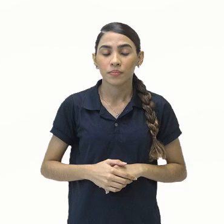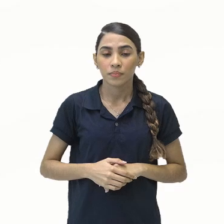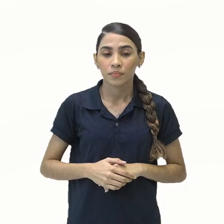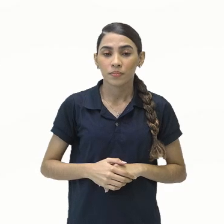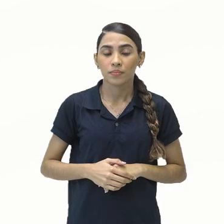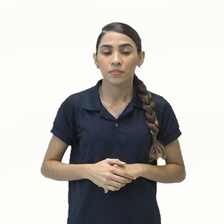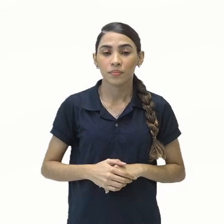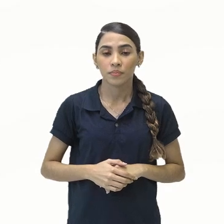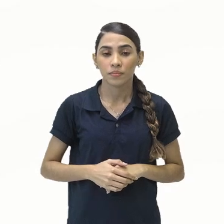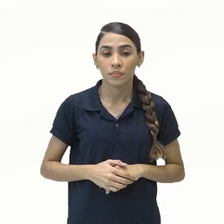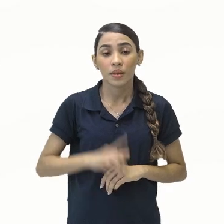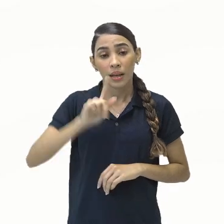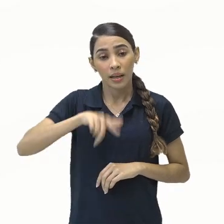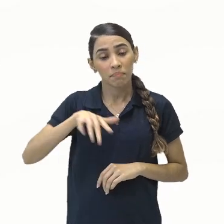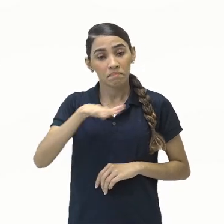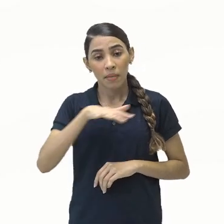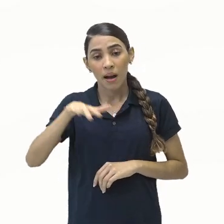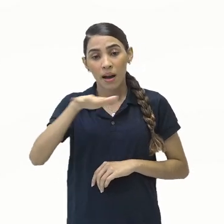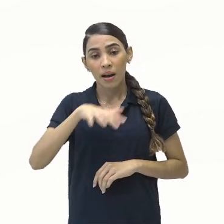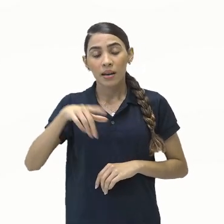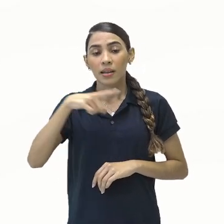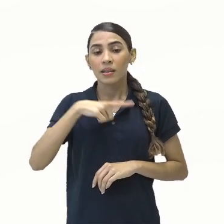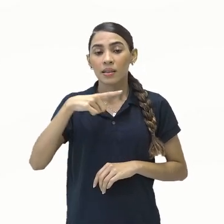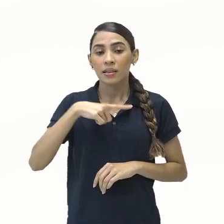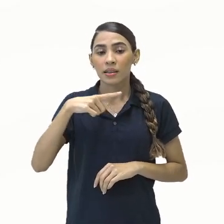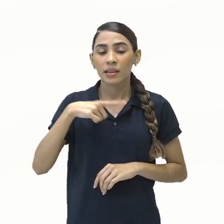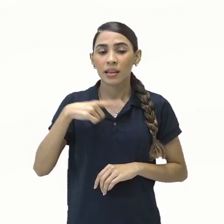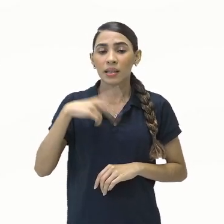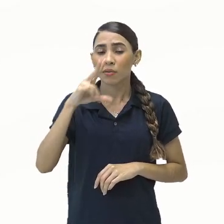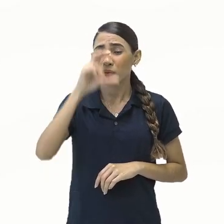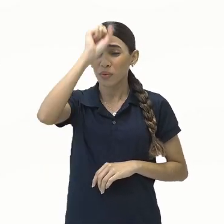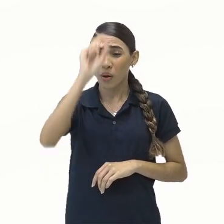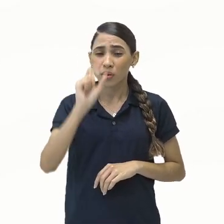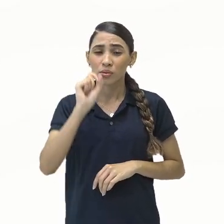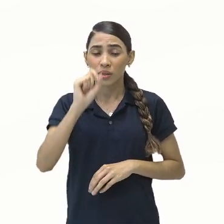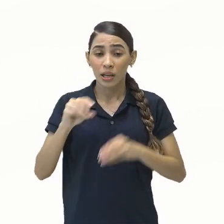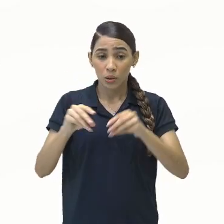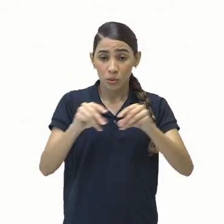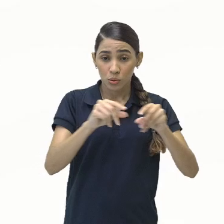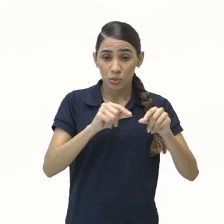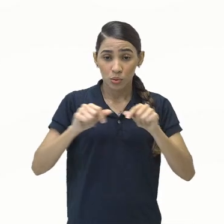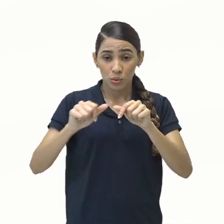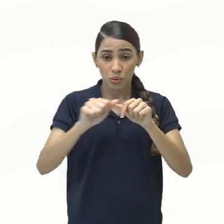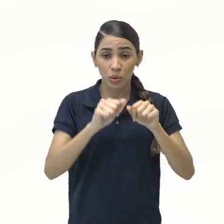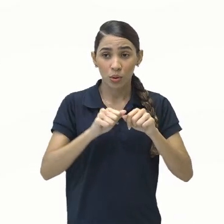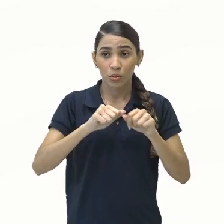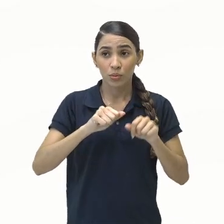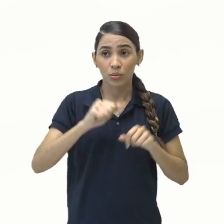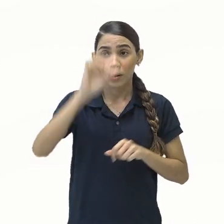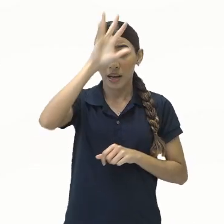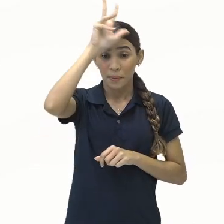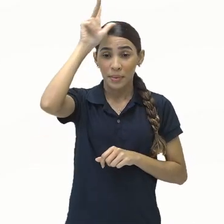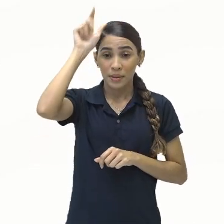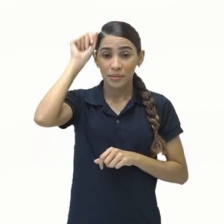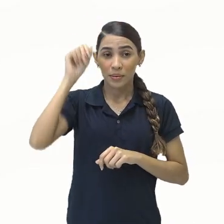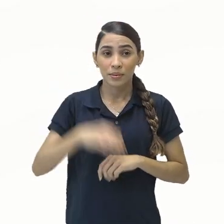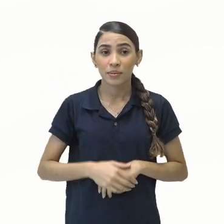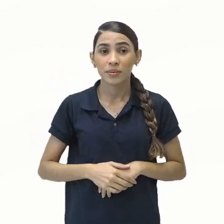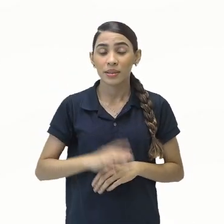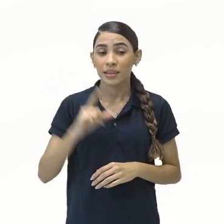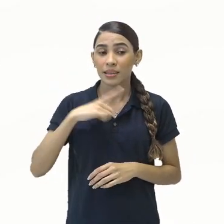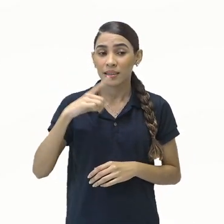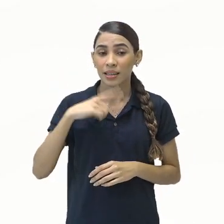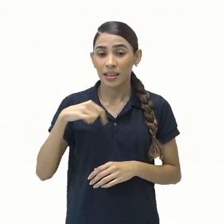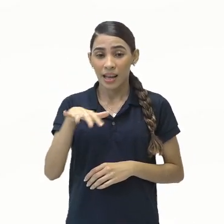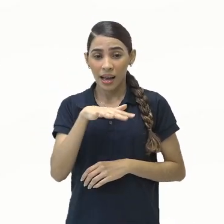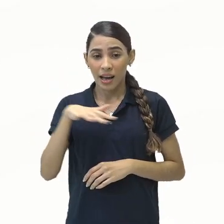lá no Pará, são as áreas onde tem uma alta densidade de solos amazônicos, né? Quando você tem exatamente